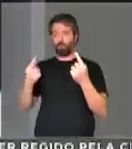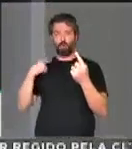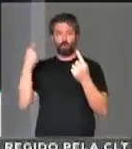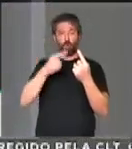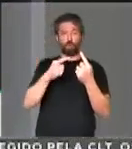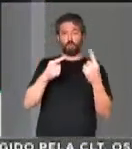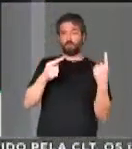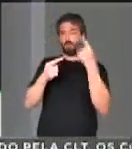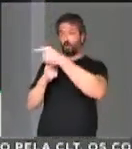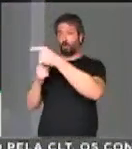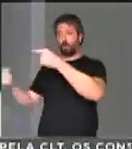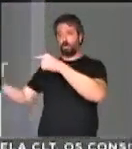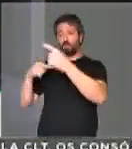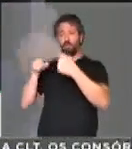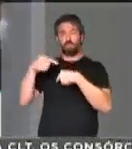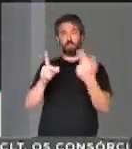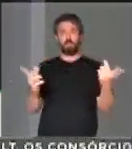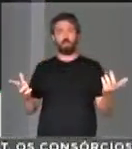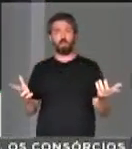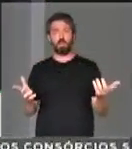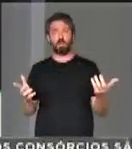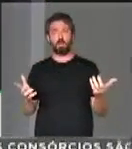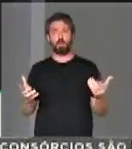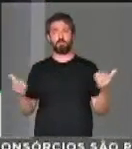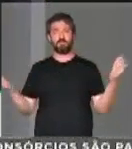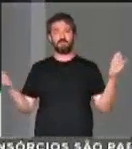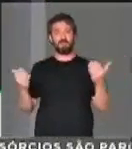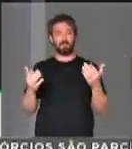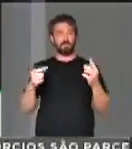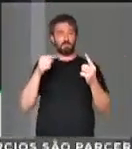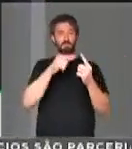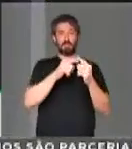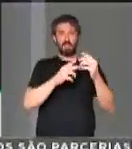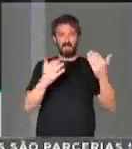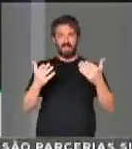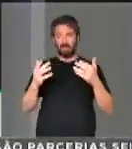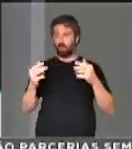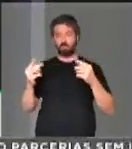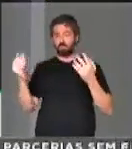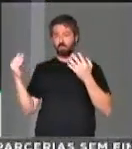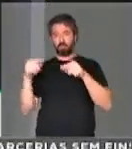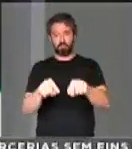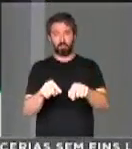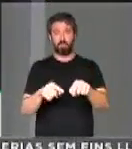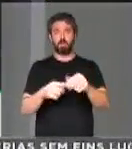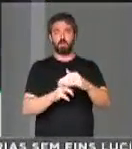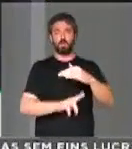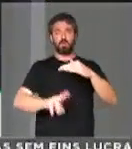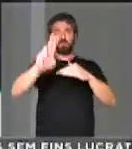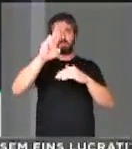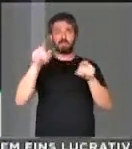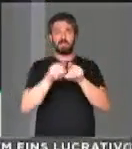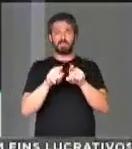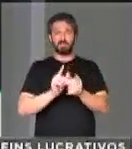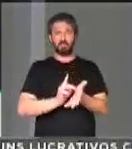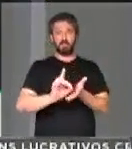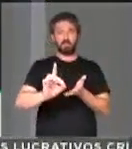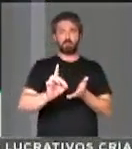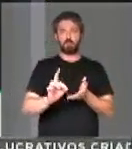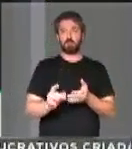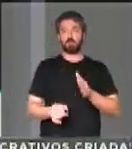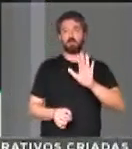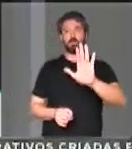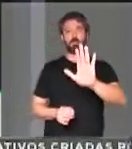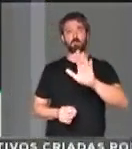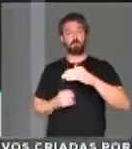altos oficiais das Forças Armadas como inimigos, agora trata as universidades como inimigas. Portanto, que